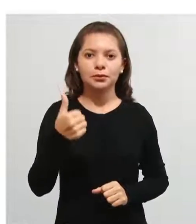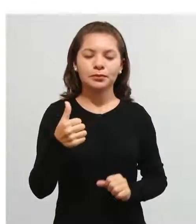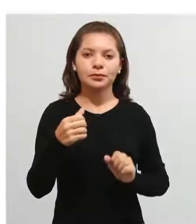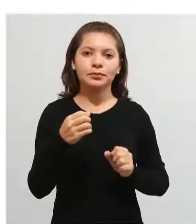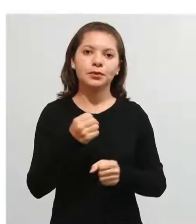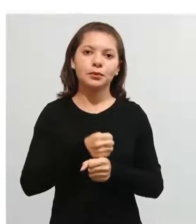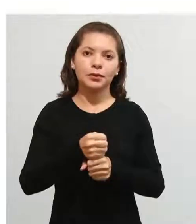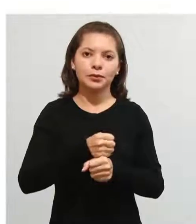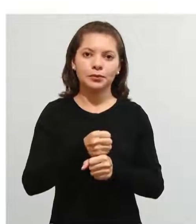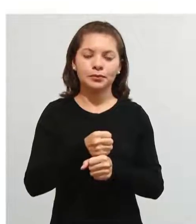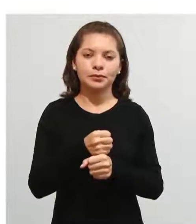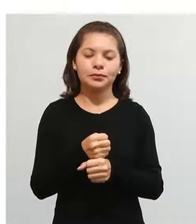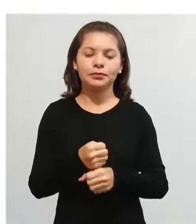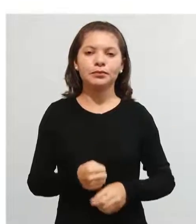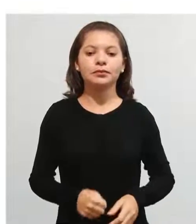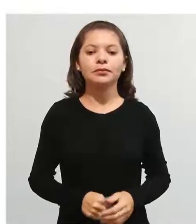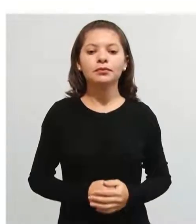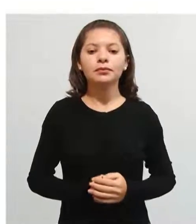fala